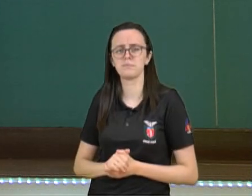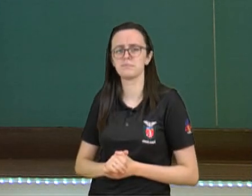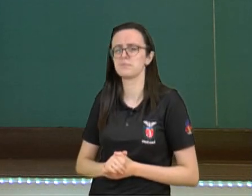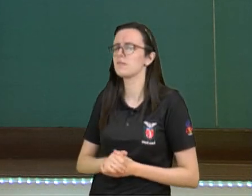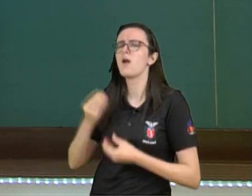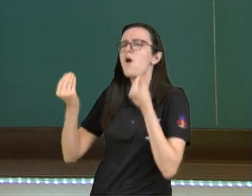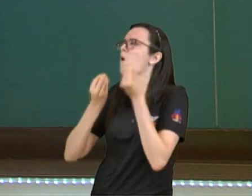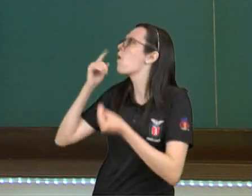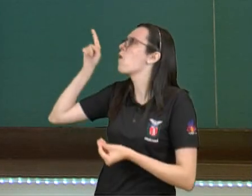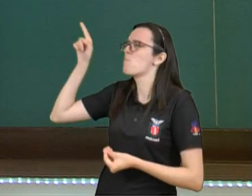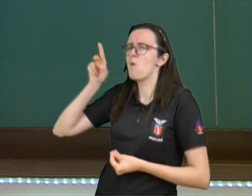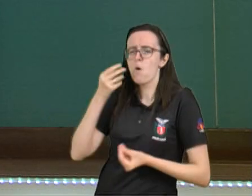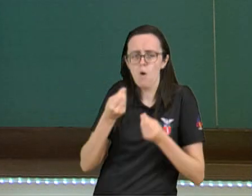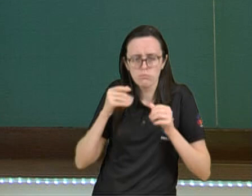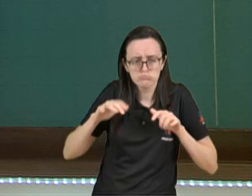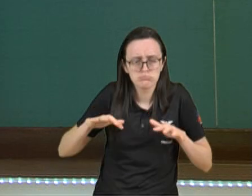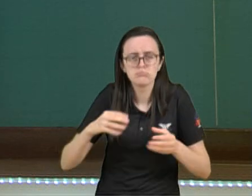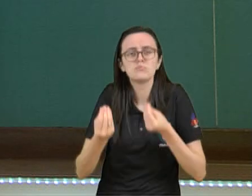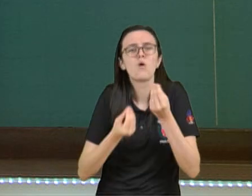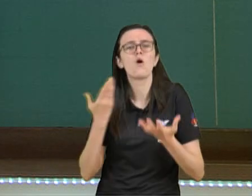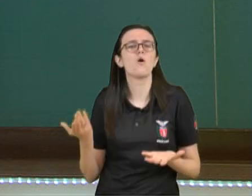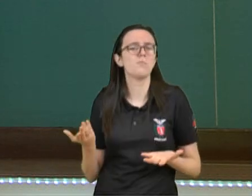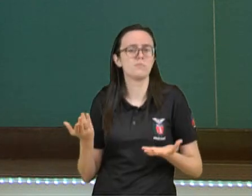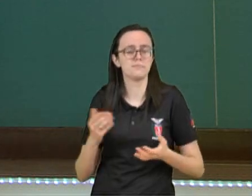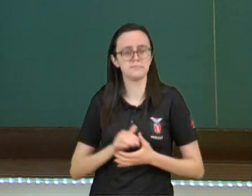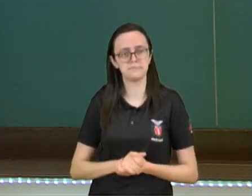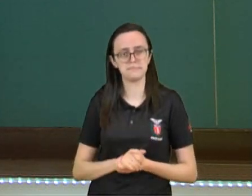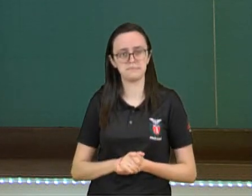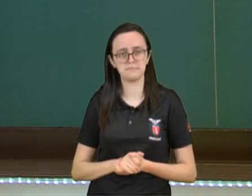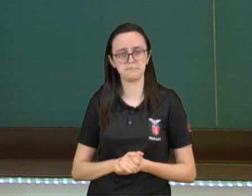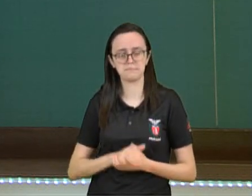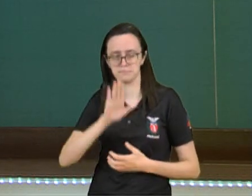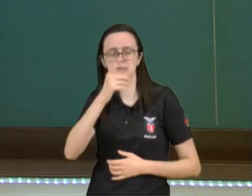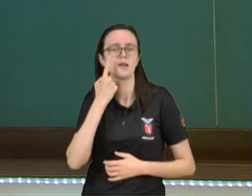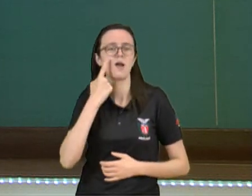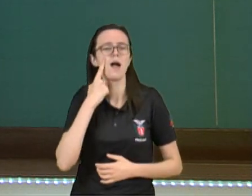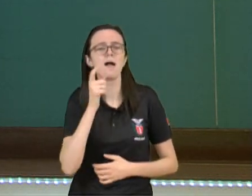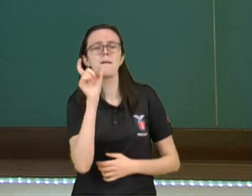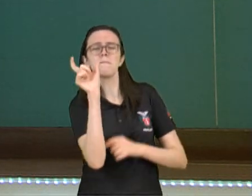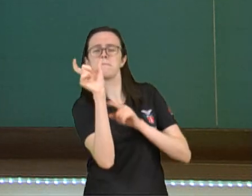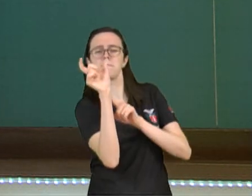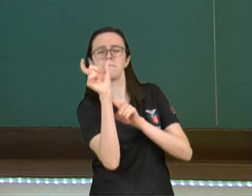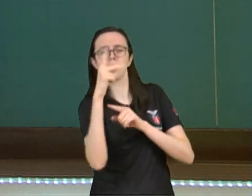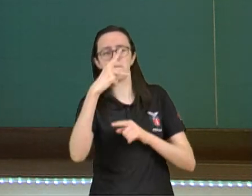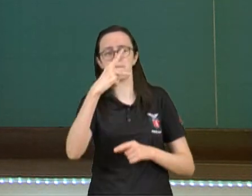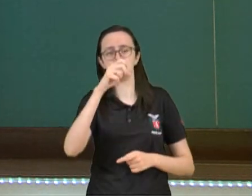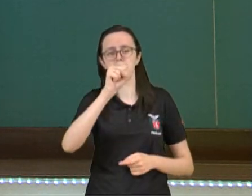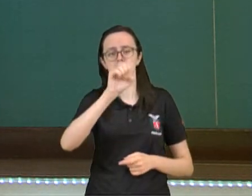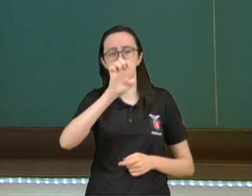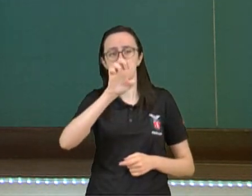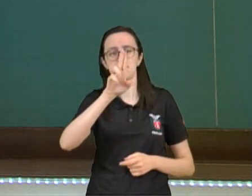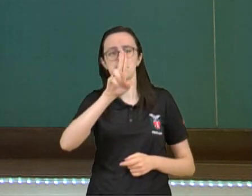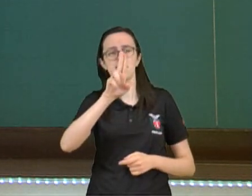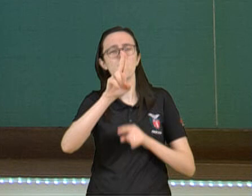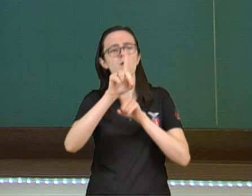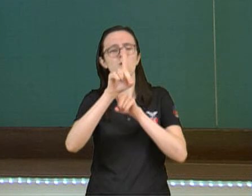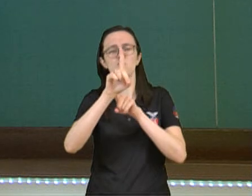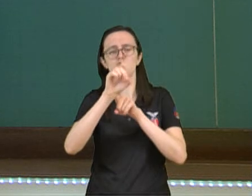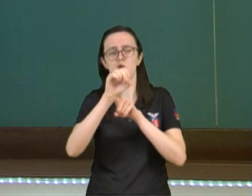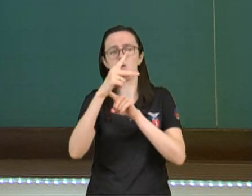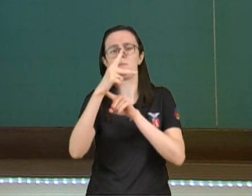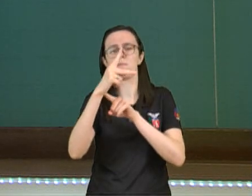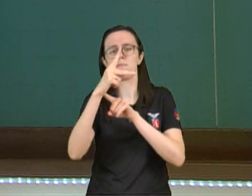de locomoção eles apresentam? Pseudópodes. Vamos ver essa palavra? Pseudo,